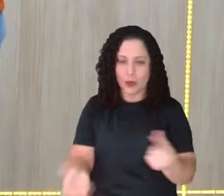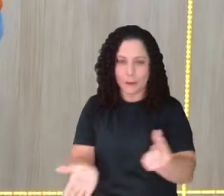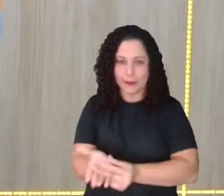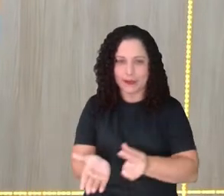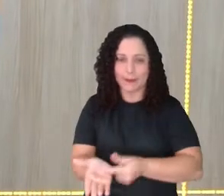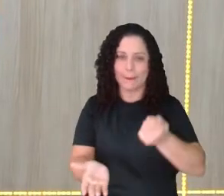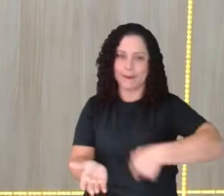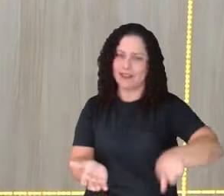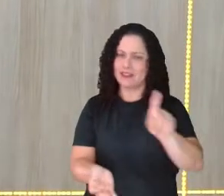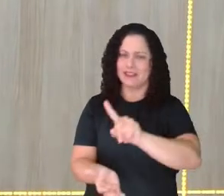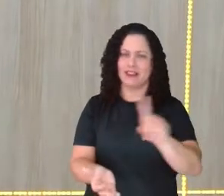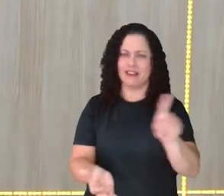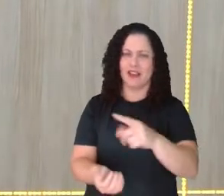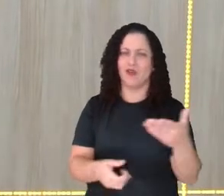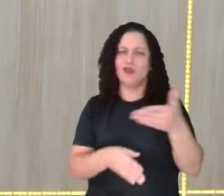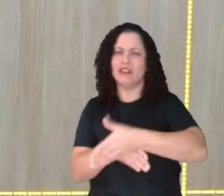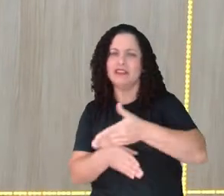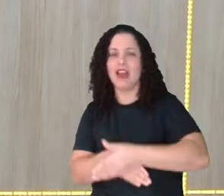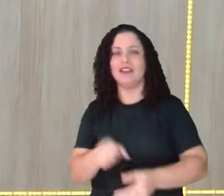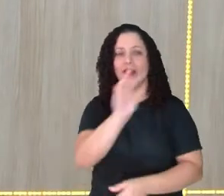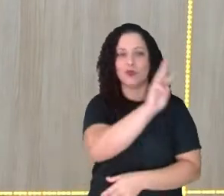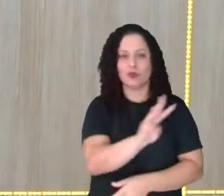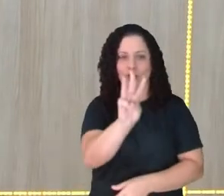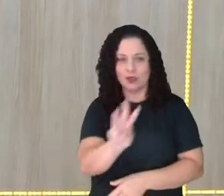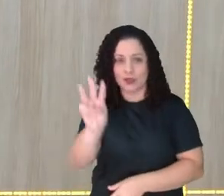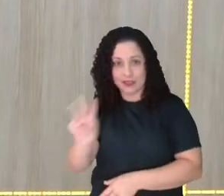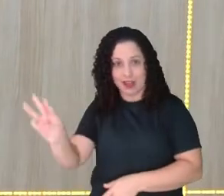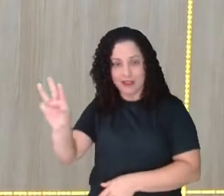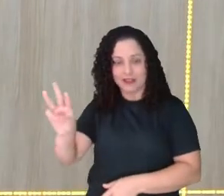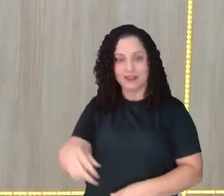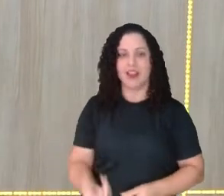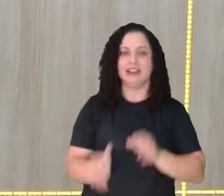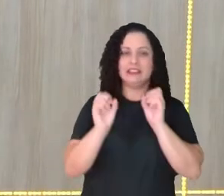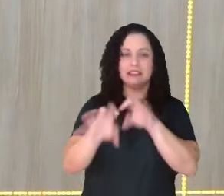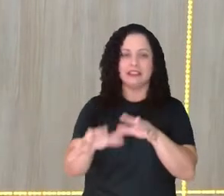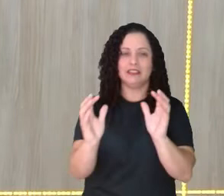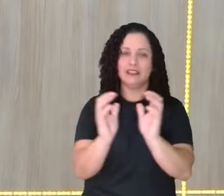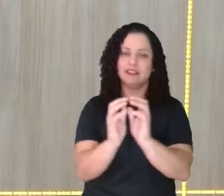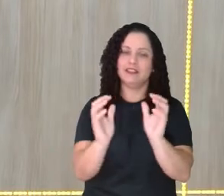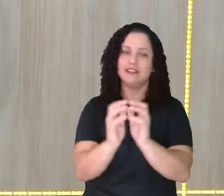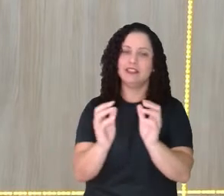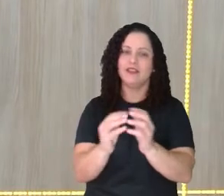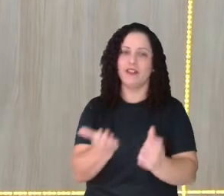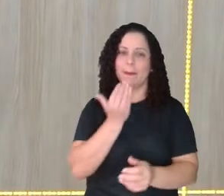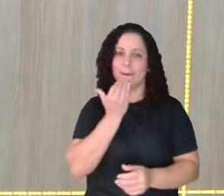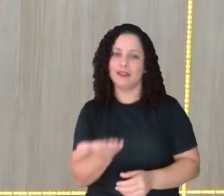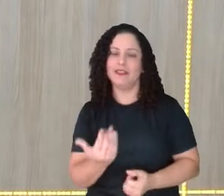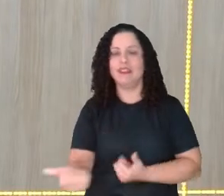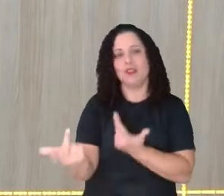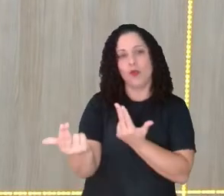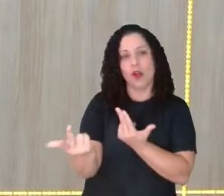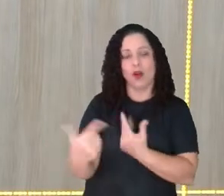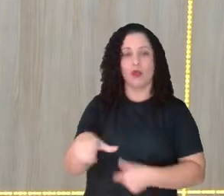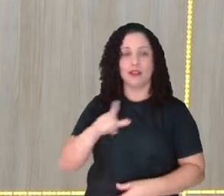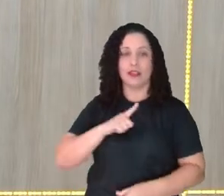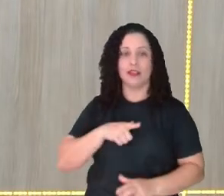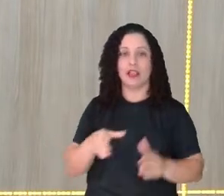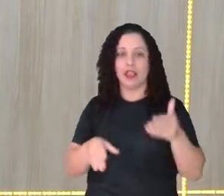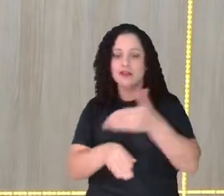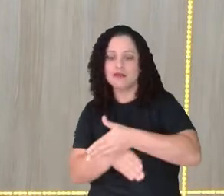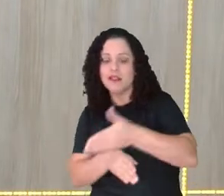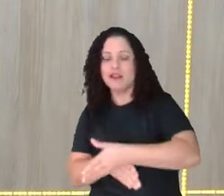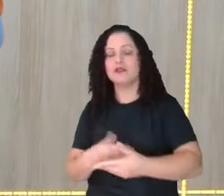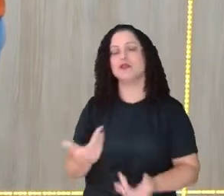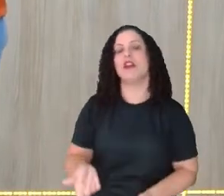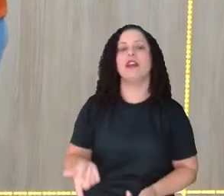aplicativo. Você entra apenas no site aí do Educa Recife e vai pedir a mesma coisa do aplicativo. Vai pedir o login e vai